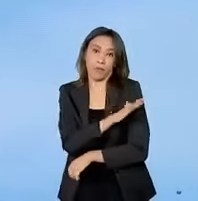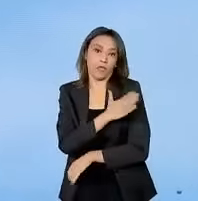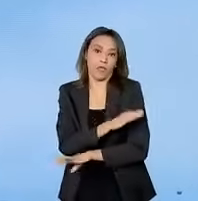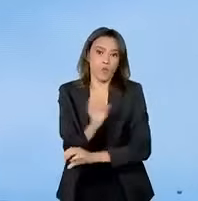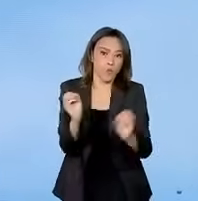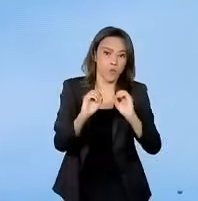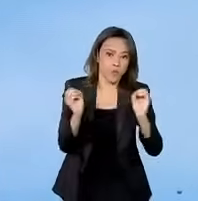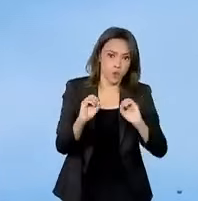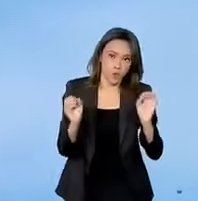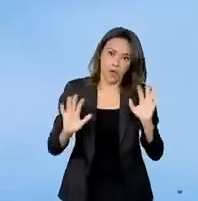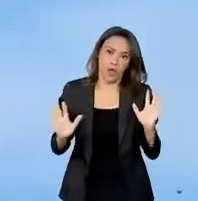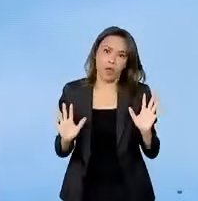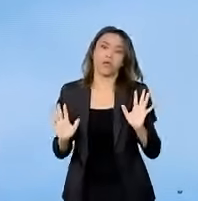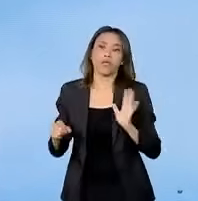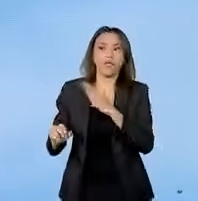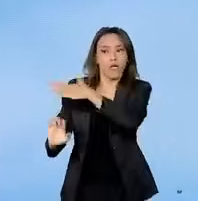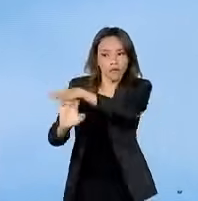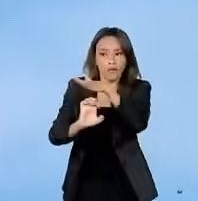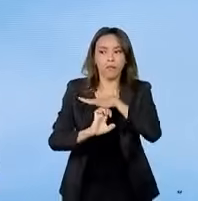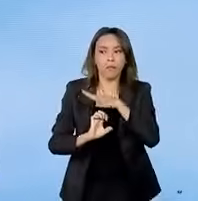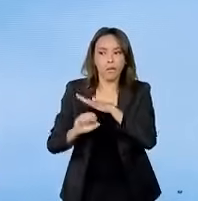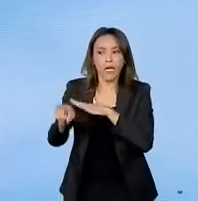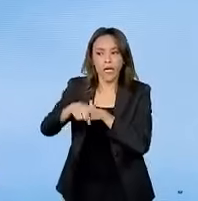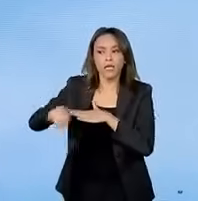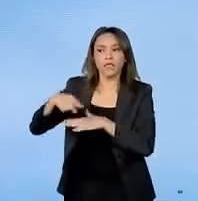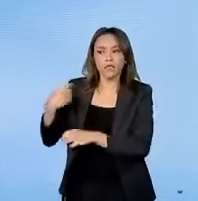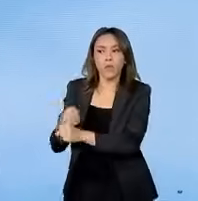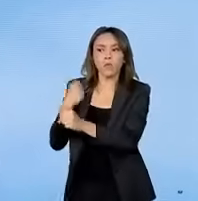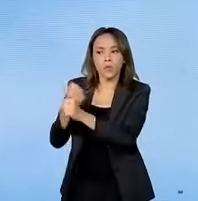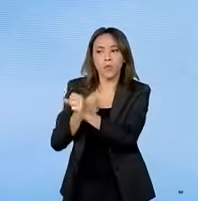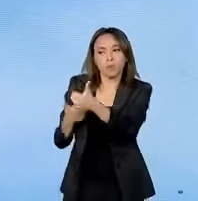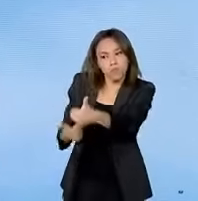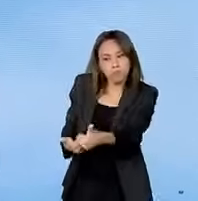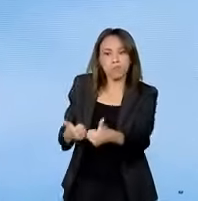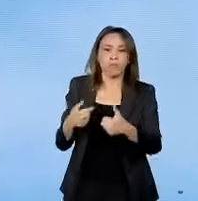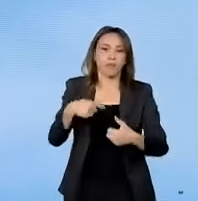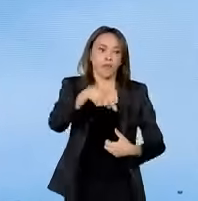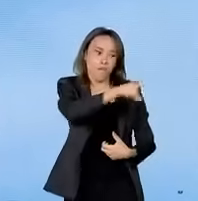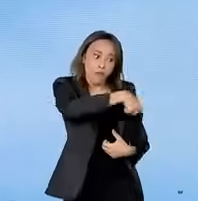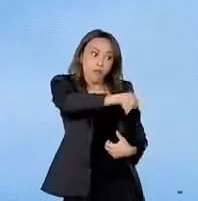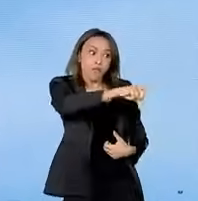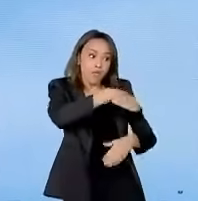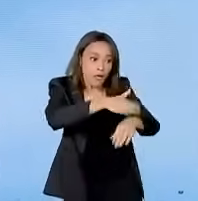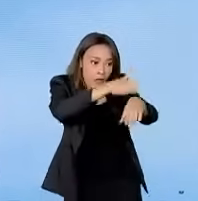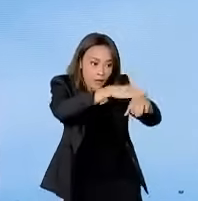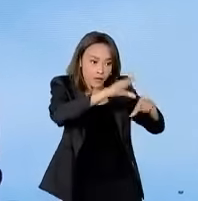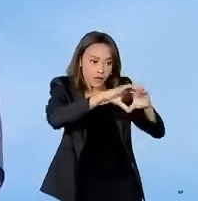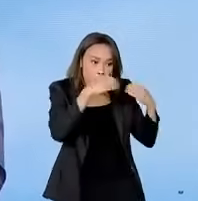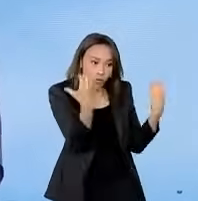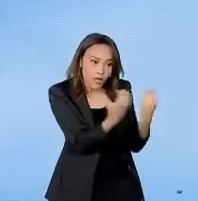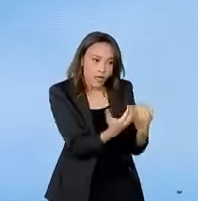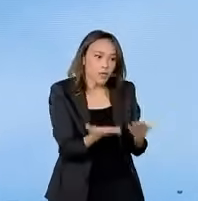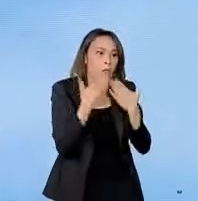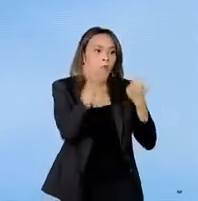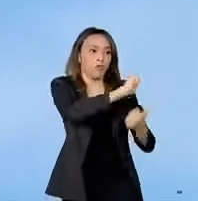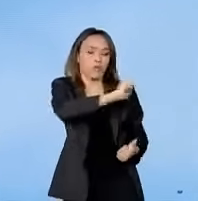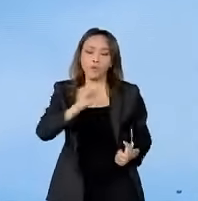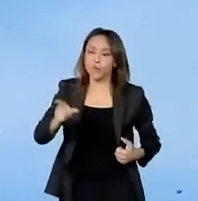Mas é um reconhecimento que eu faço. Os Minha Casa, Minha Vida Entidades, feitos por vocês, são melhores.